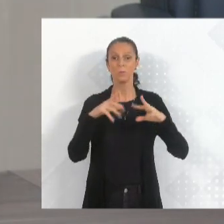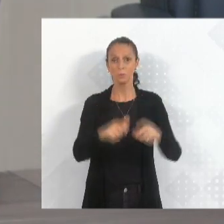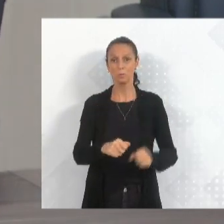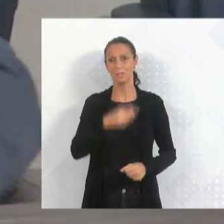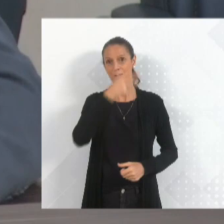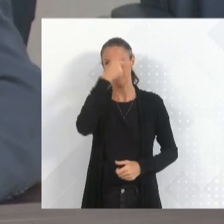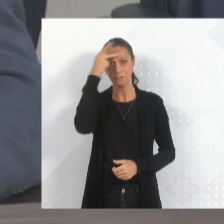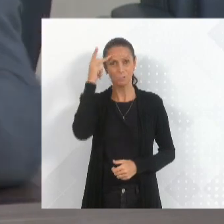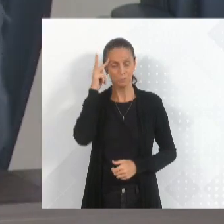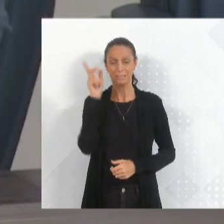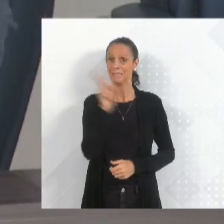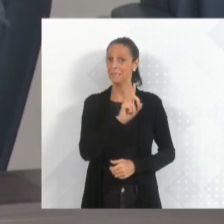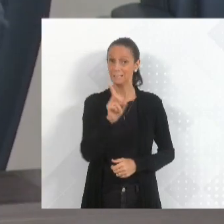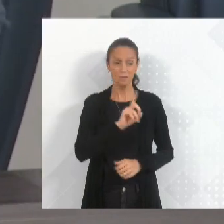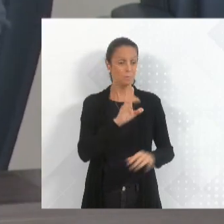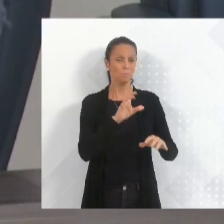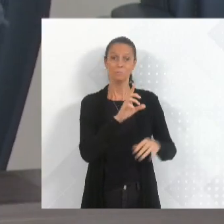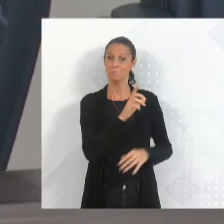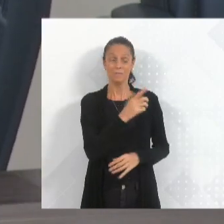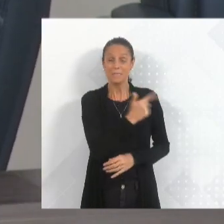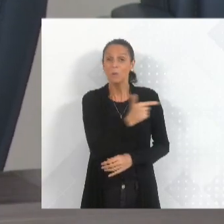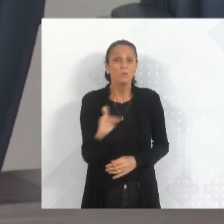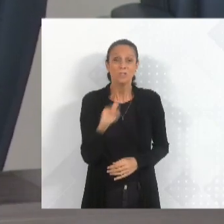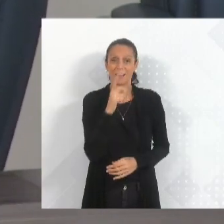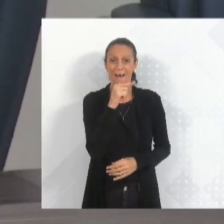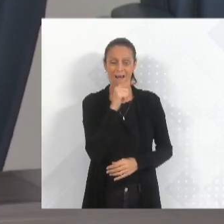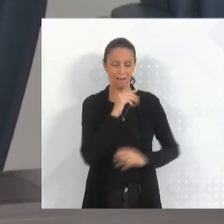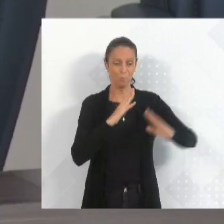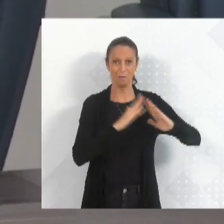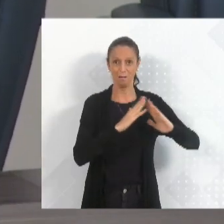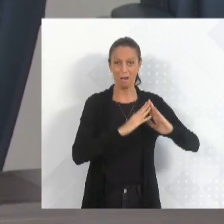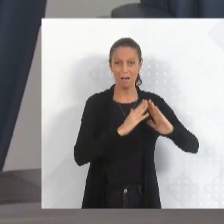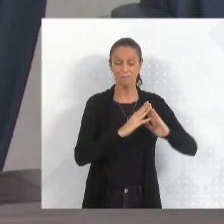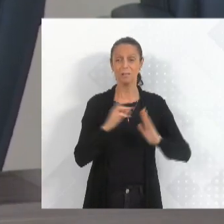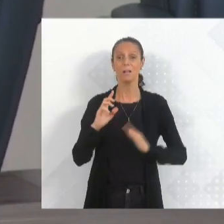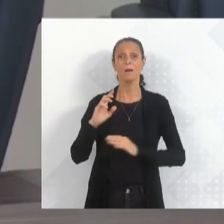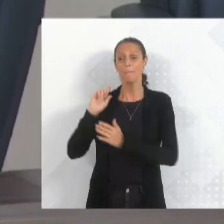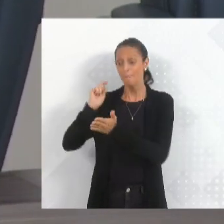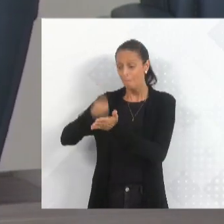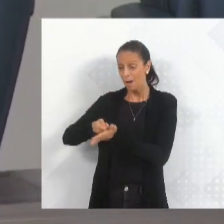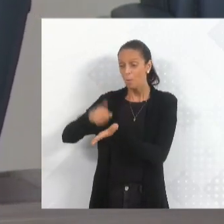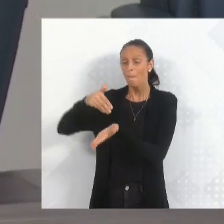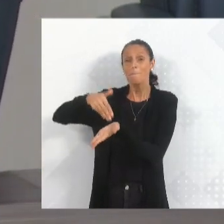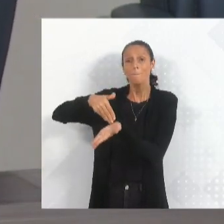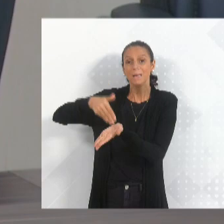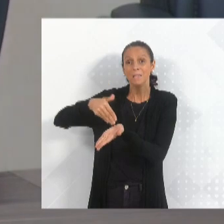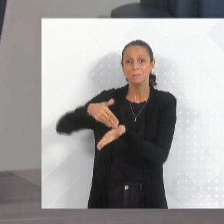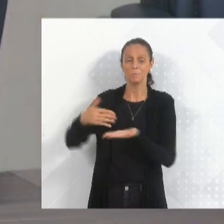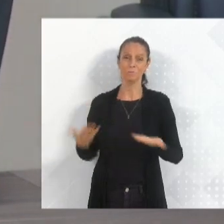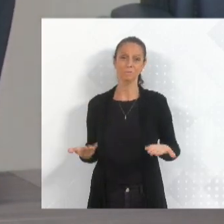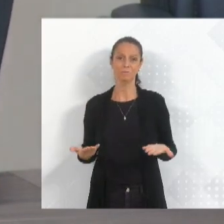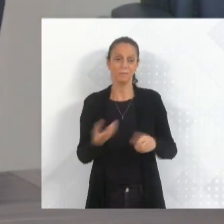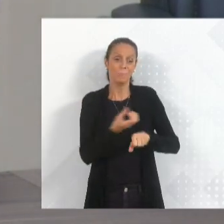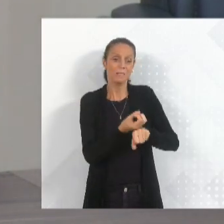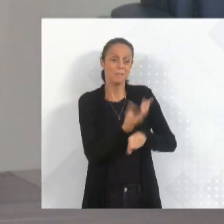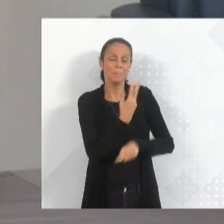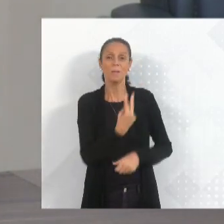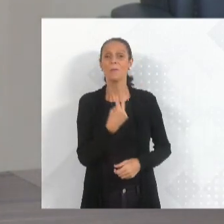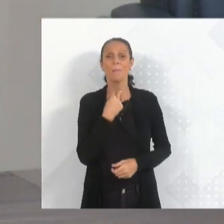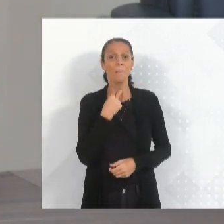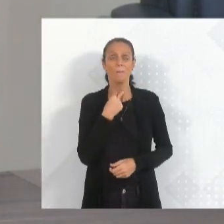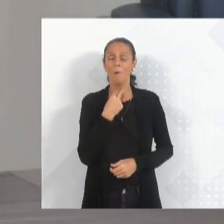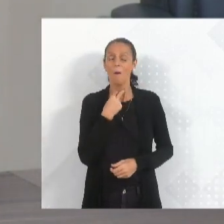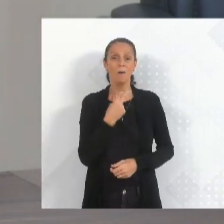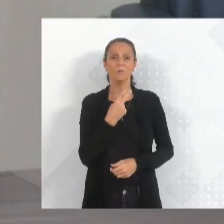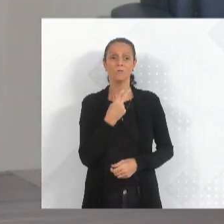pagando a taxa mínima. Então, assim, eu não tenho, o SAMAI, a administração pública, não tem como deixar de cobrar os 10 metros cúbicos por conta